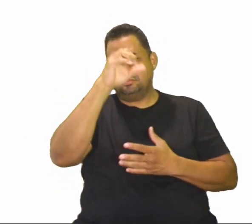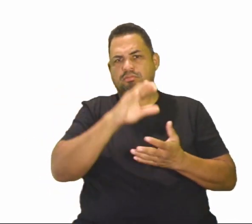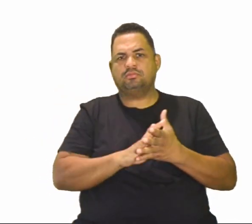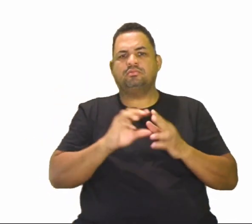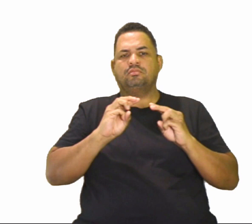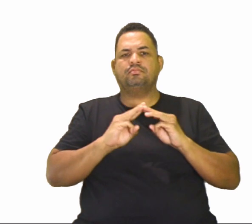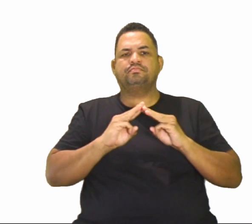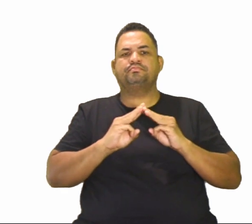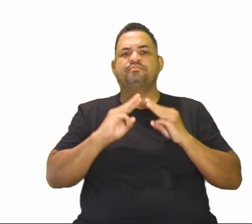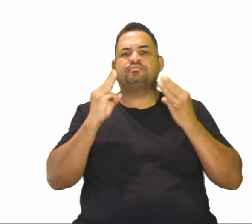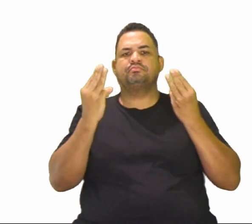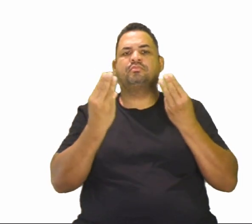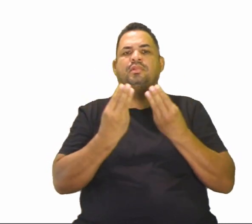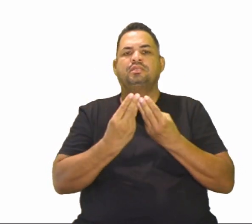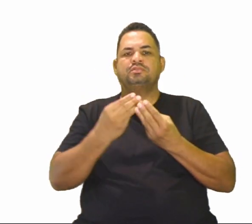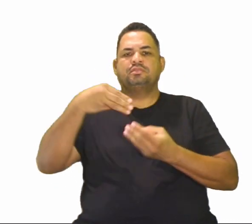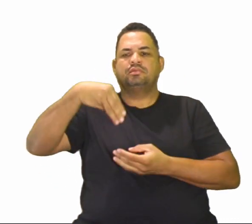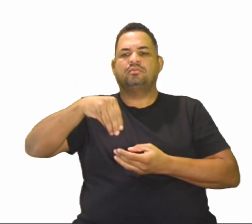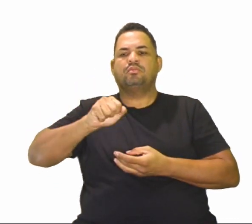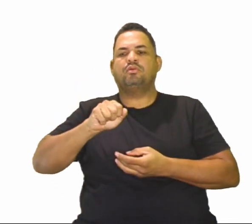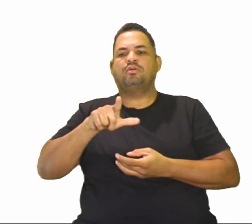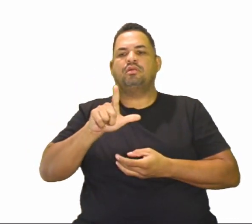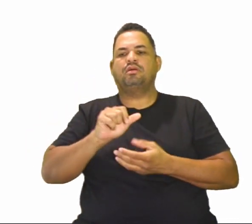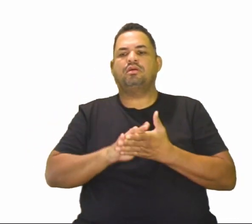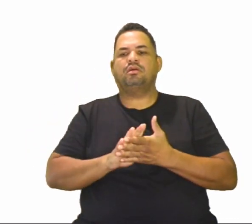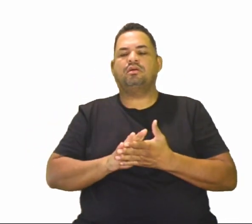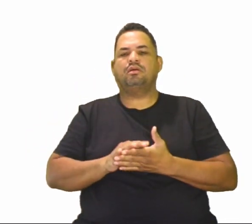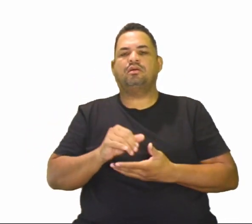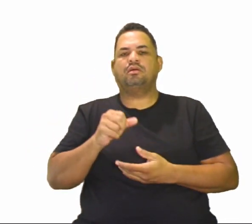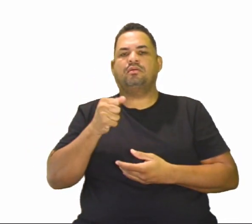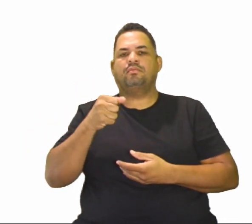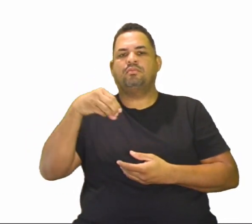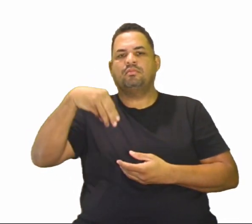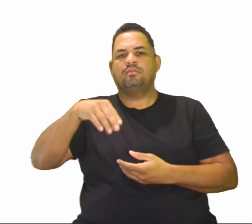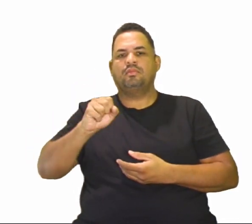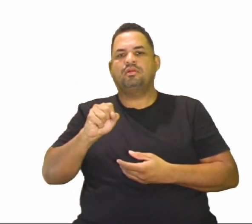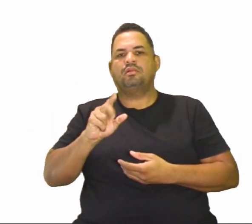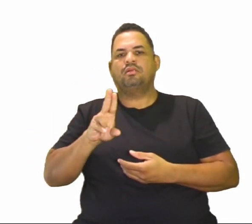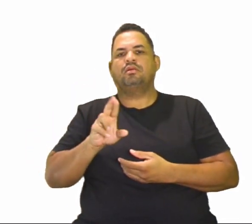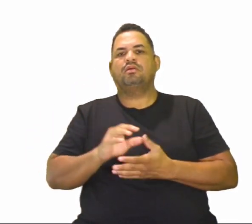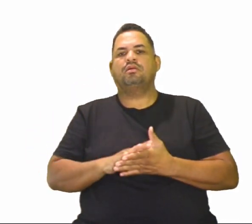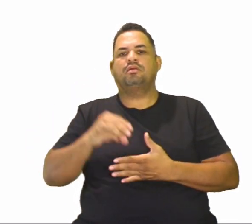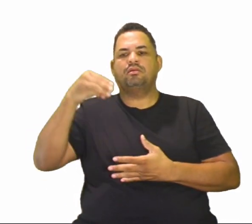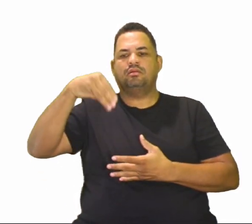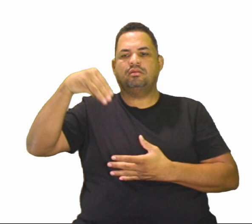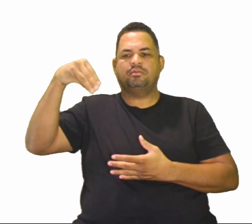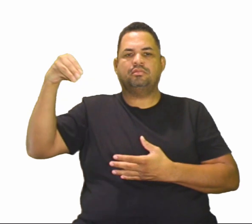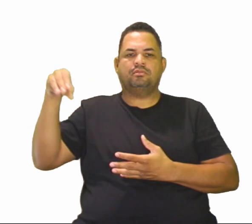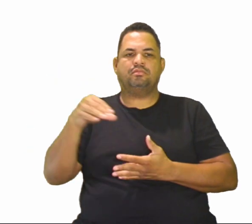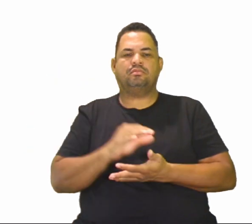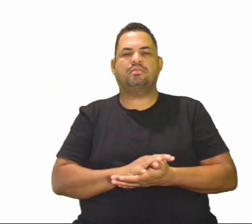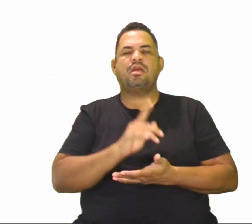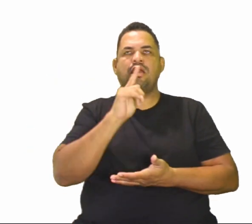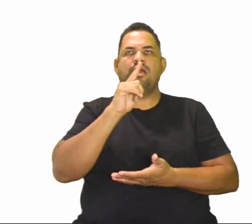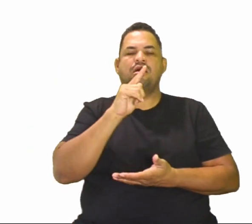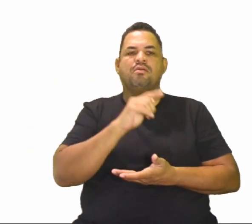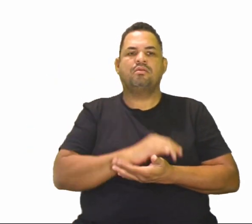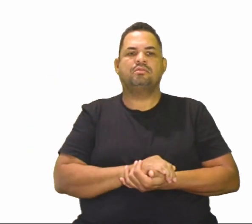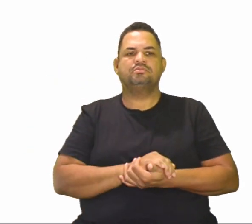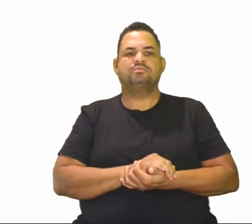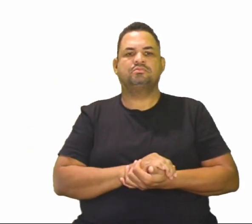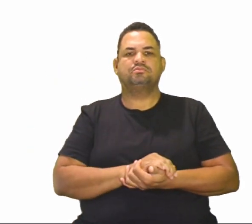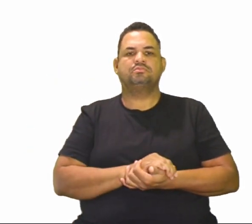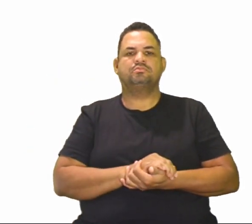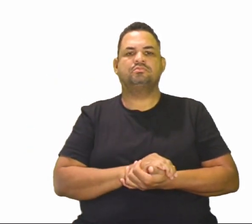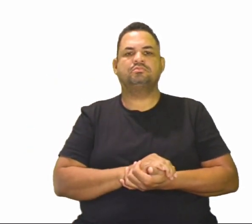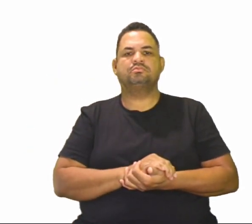sobre massa molar. Vocês aprenderam massa molecular, tá certo? Por exemplo, a água.